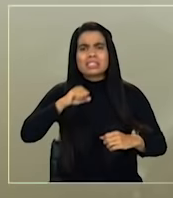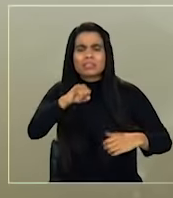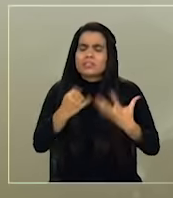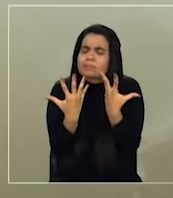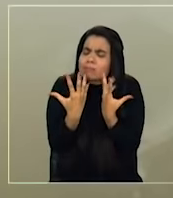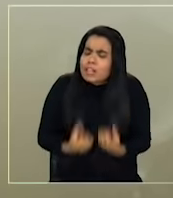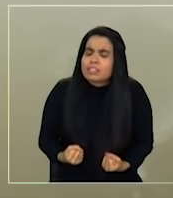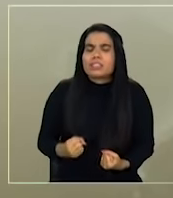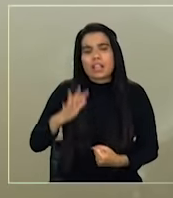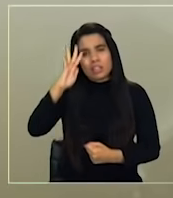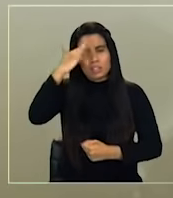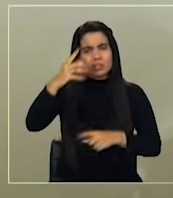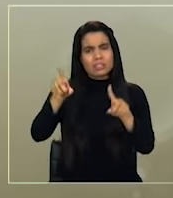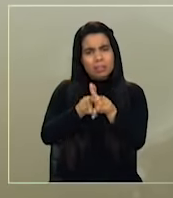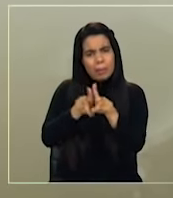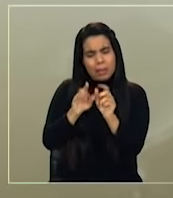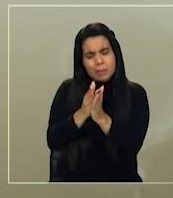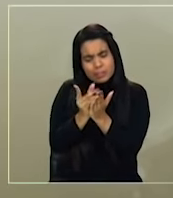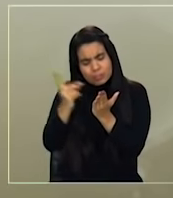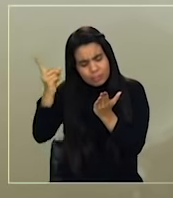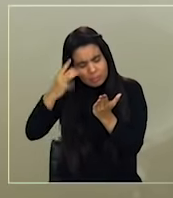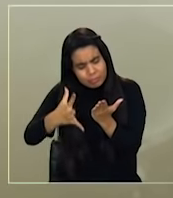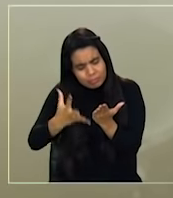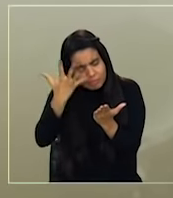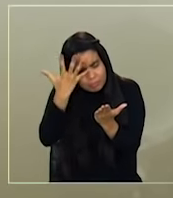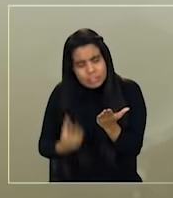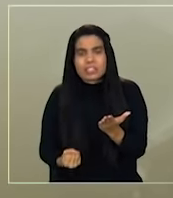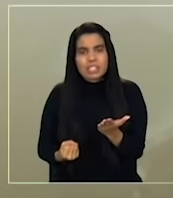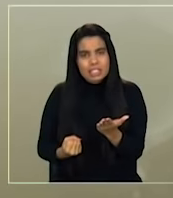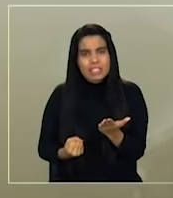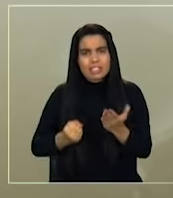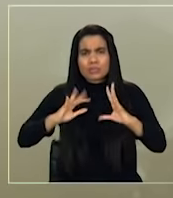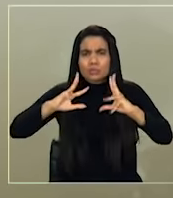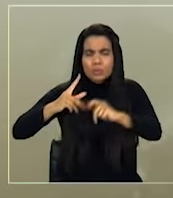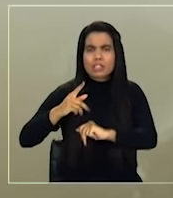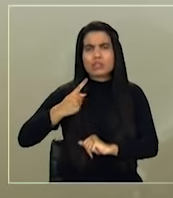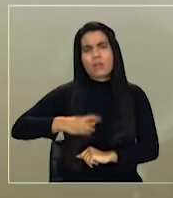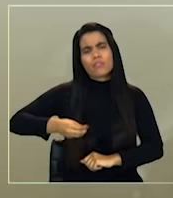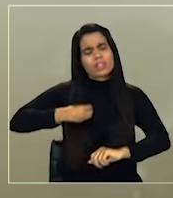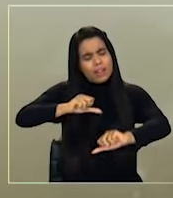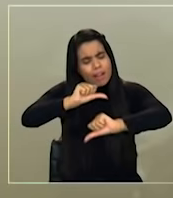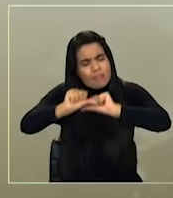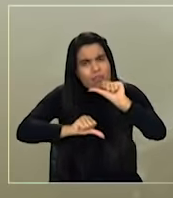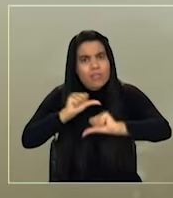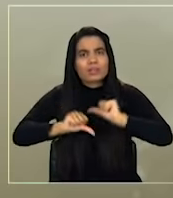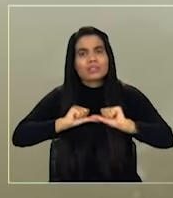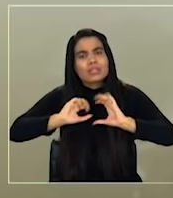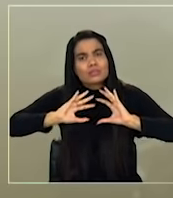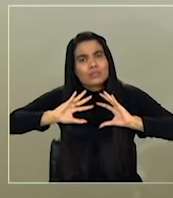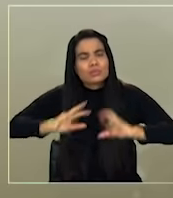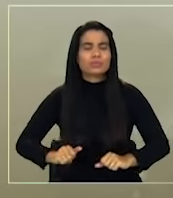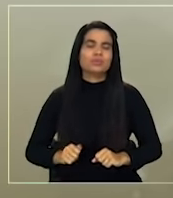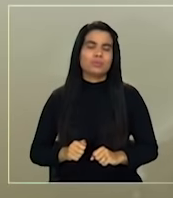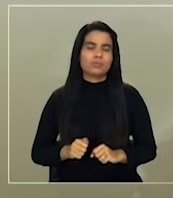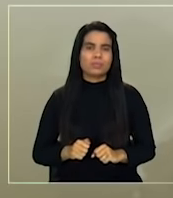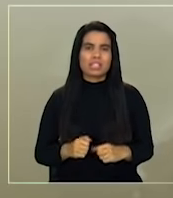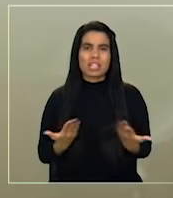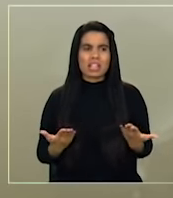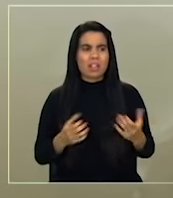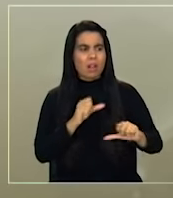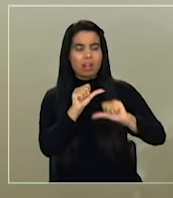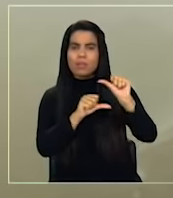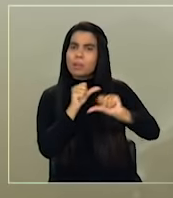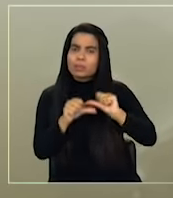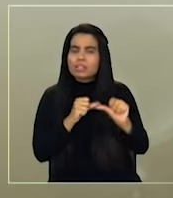abraçar a palavra de Deus acerca de tudo na sua vida, ela vai mudar tudo na sua vida. Ela não vai mudar